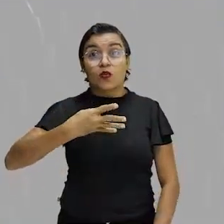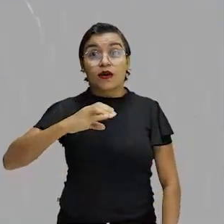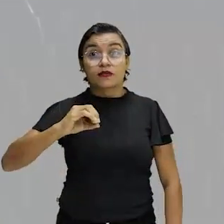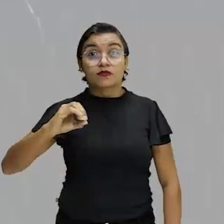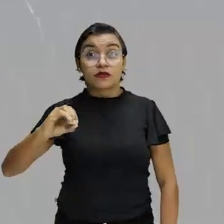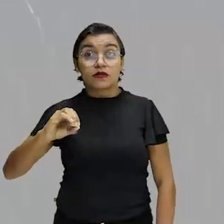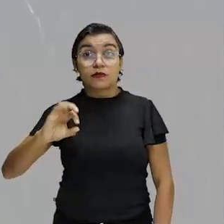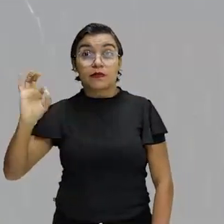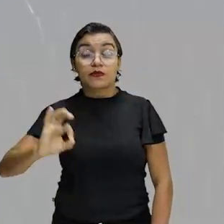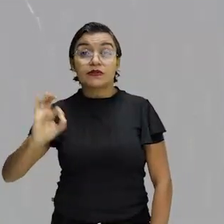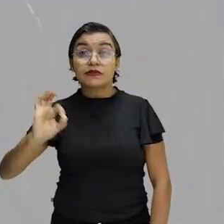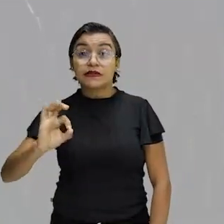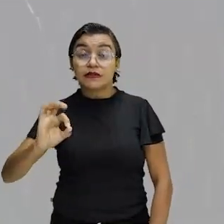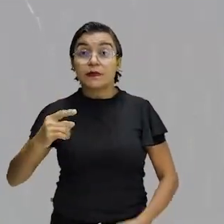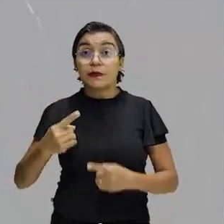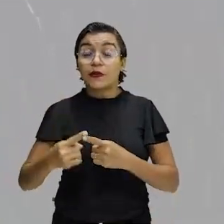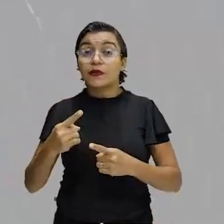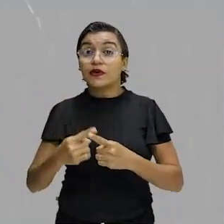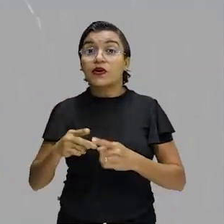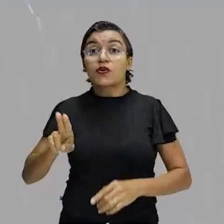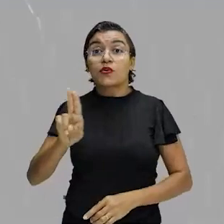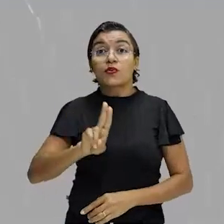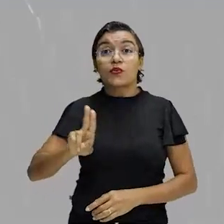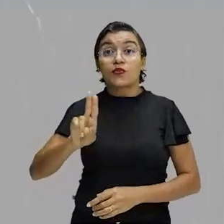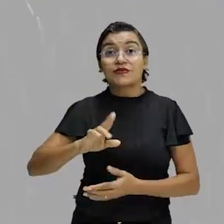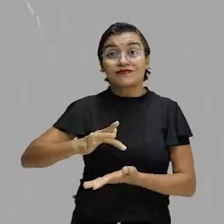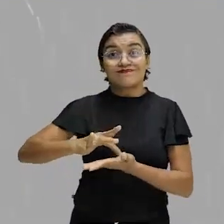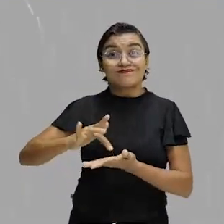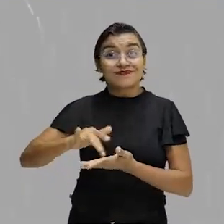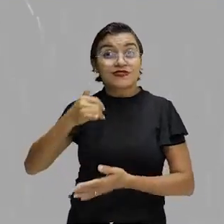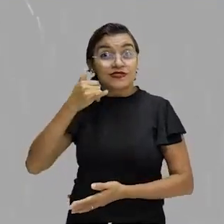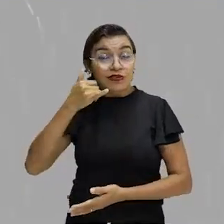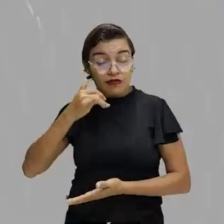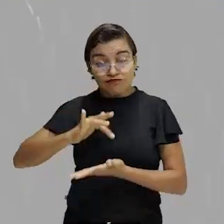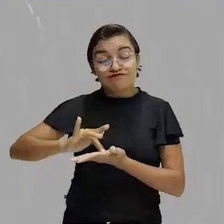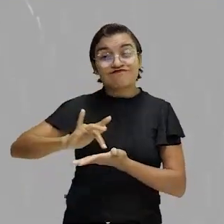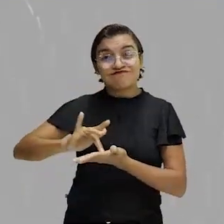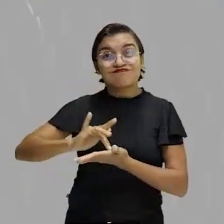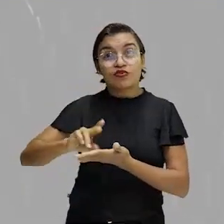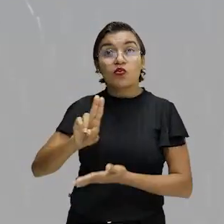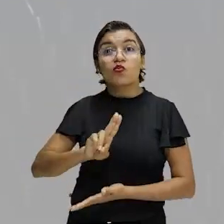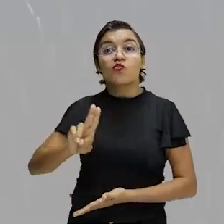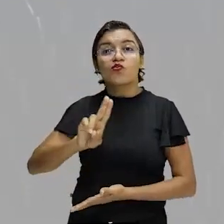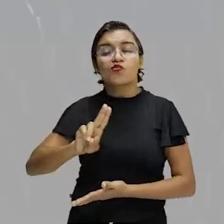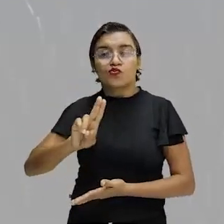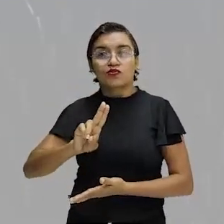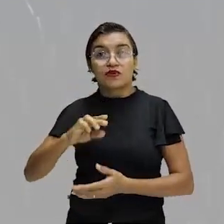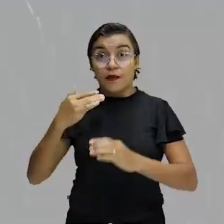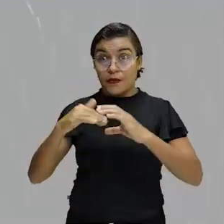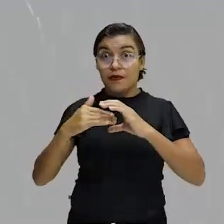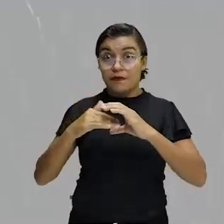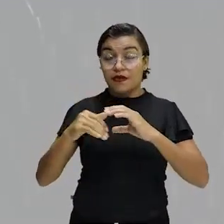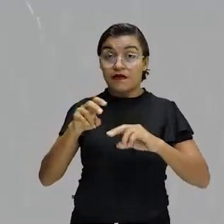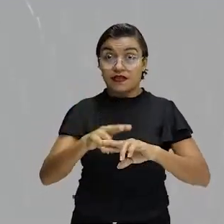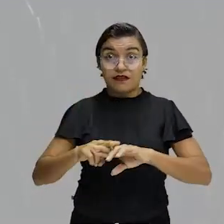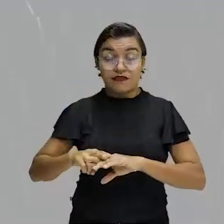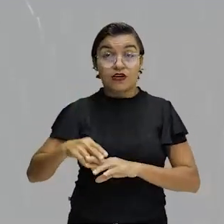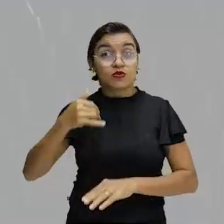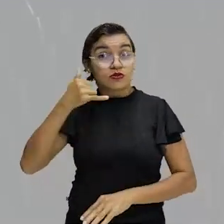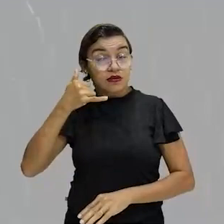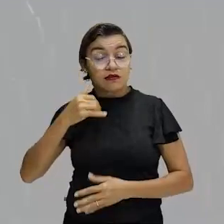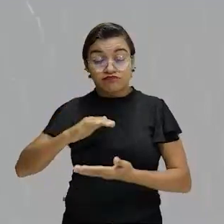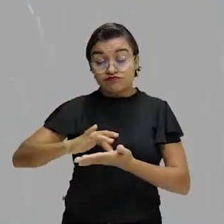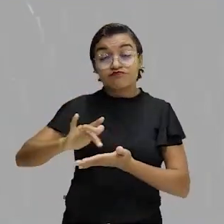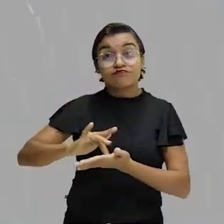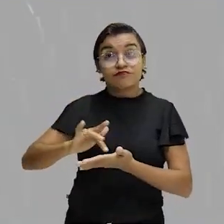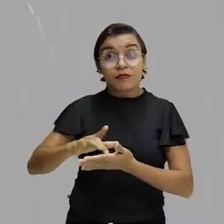agora nós temos esse recurso também nos smartphones. Nós podemos fazer esse acesso ao e-mail através do celular. Acaba sendo